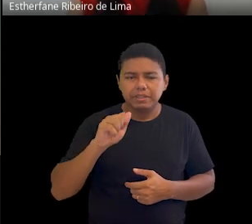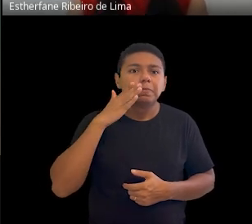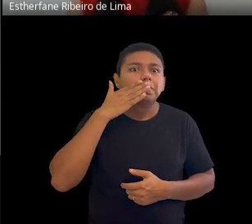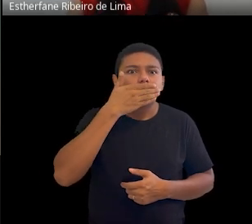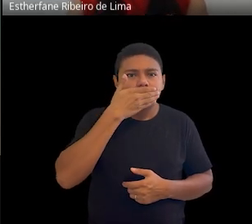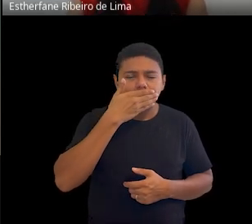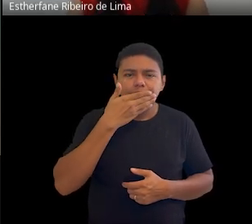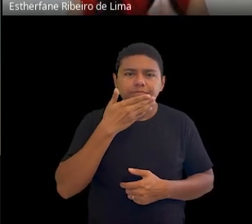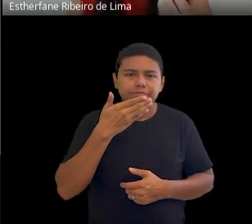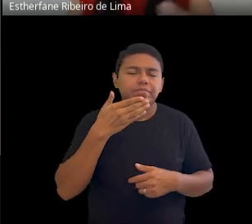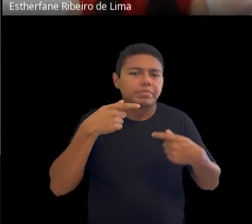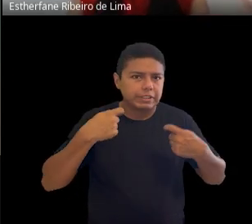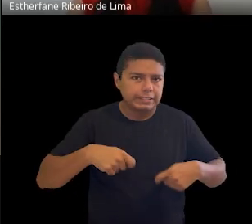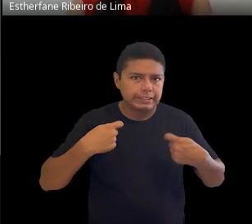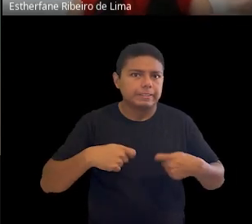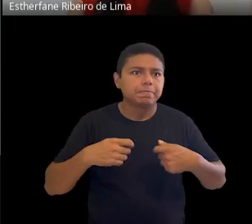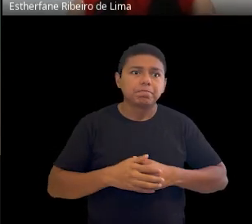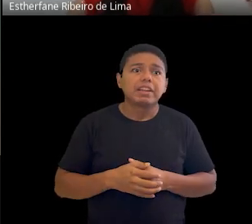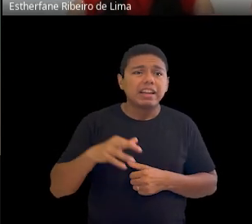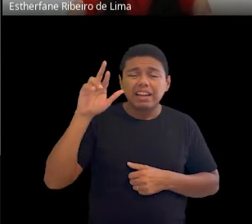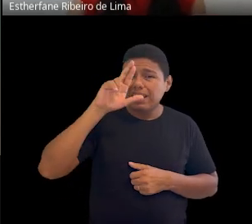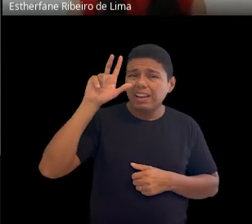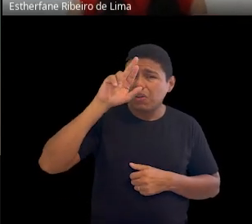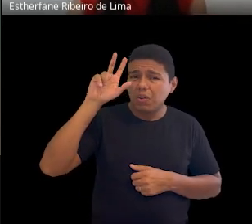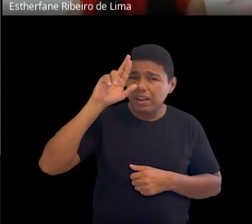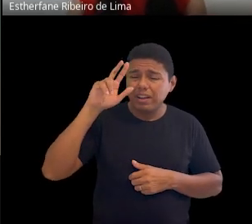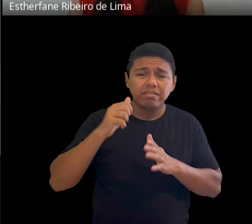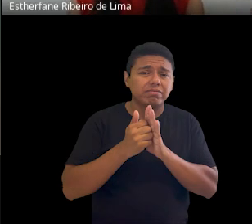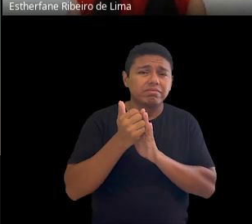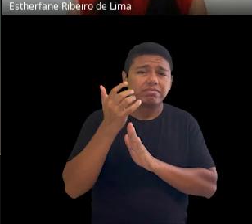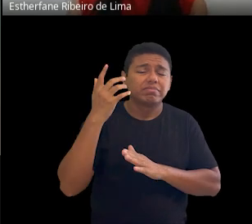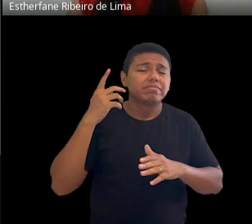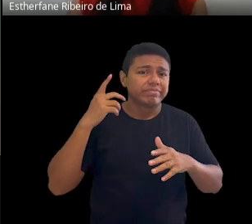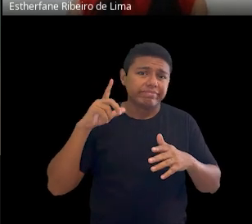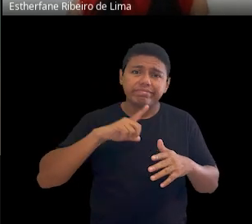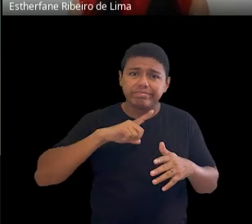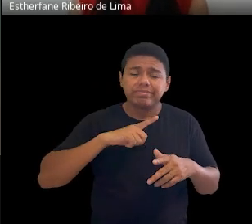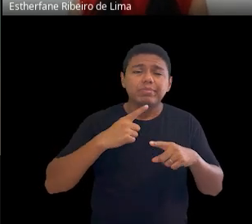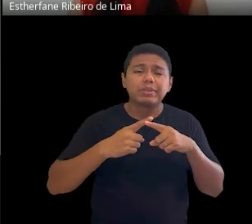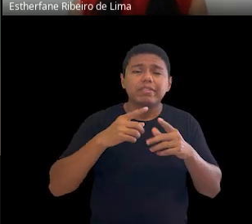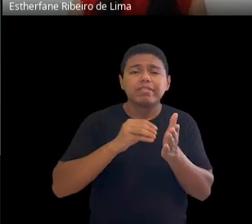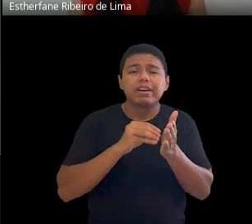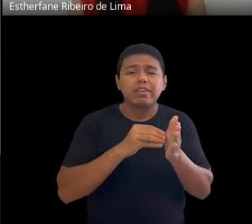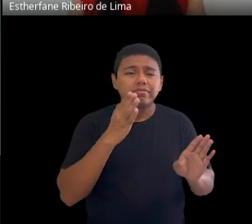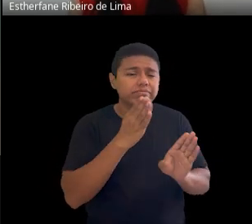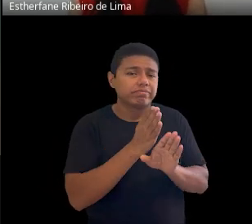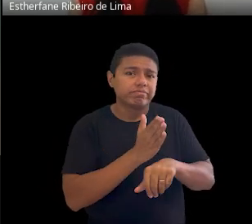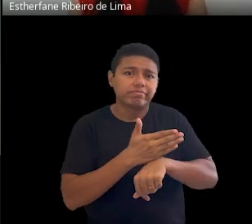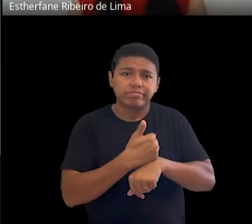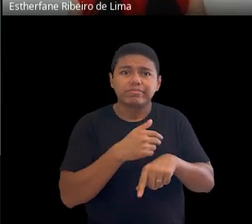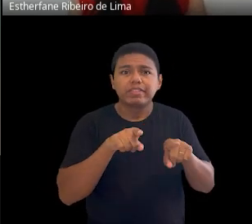Esse daqui é o que mais tem erros nos serviços obstétricos pela falta de diagnóstico precoce e